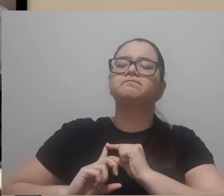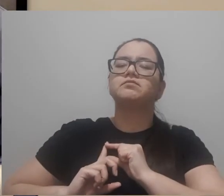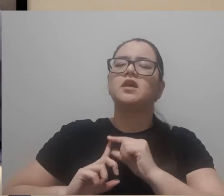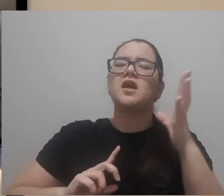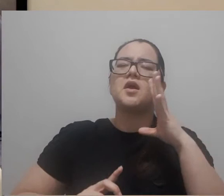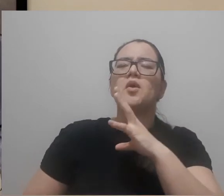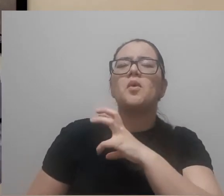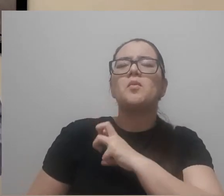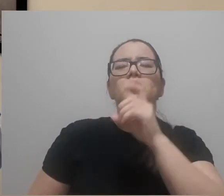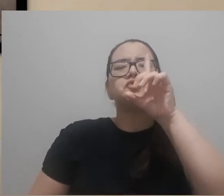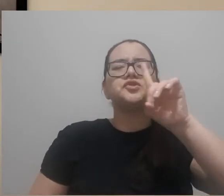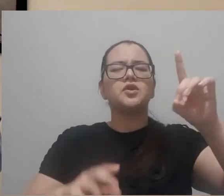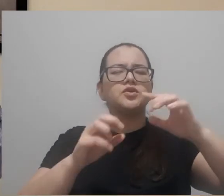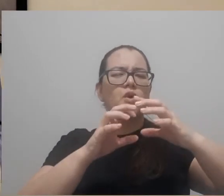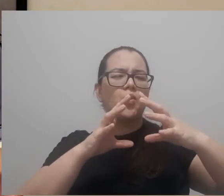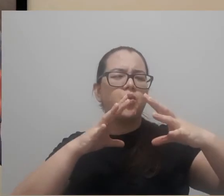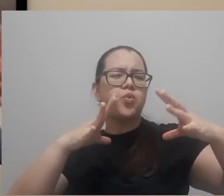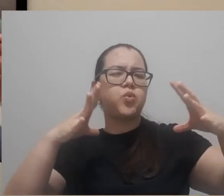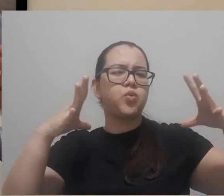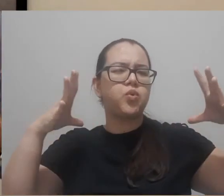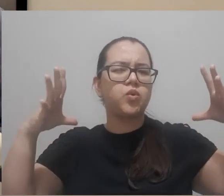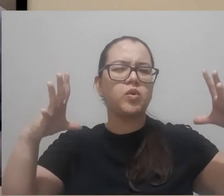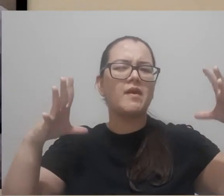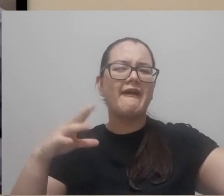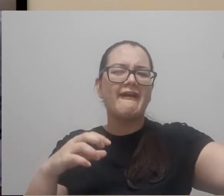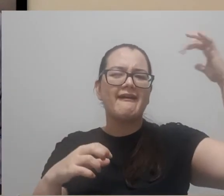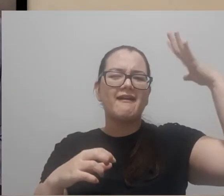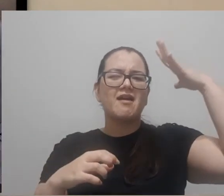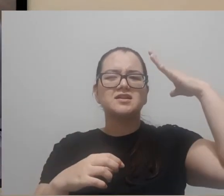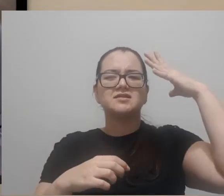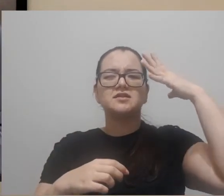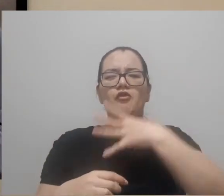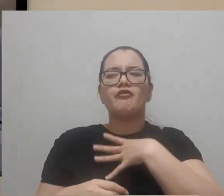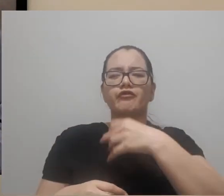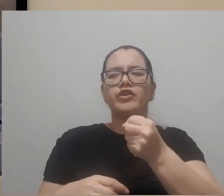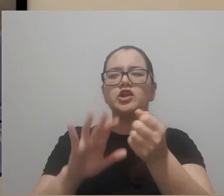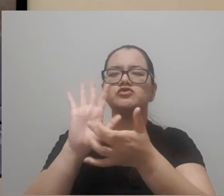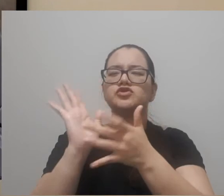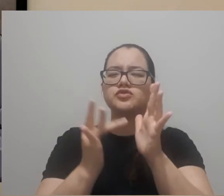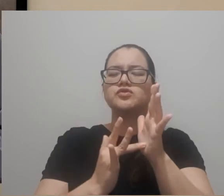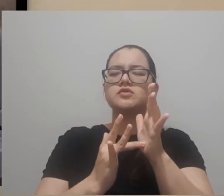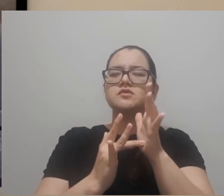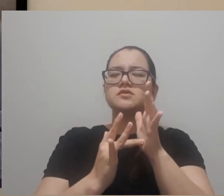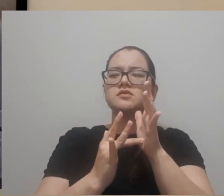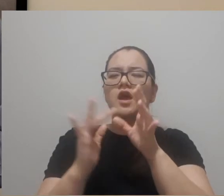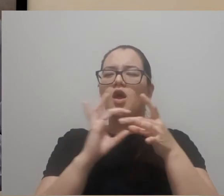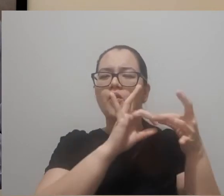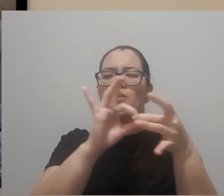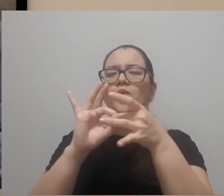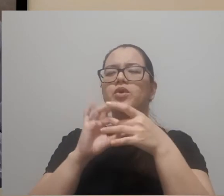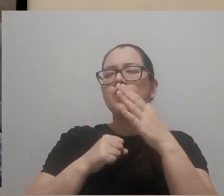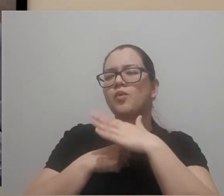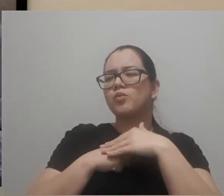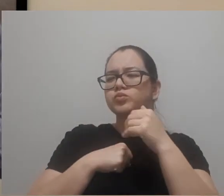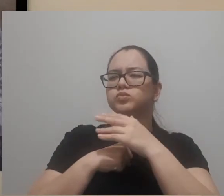o imensurável amor de Deus, que a graça do Filho Jesus, a comunhão e a consolação do Espírito Santo